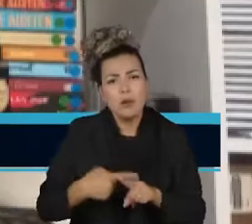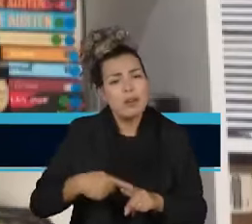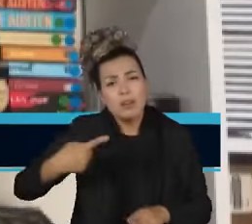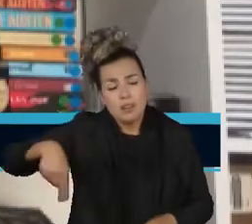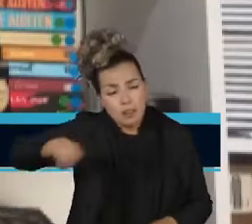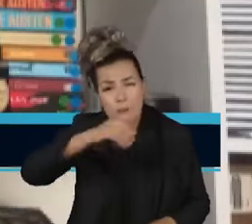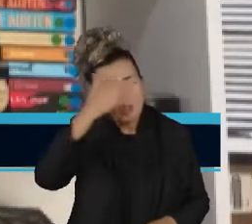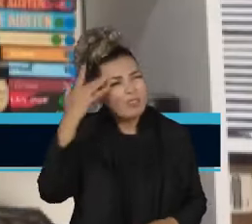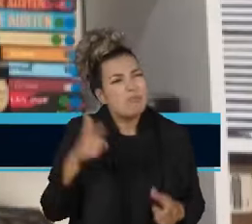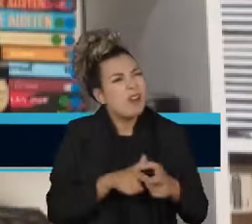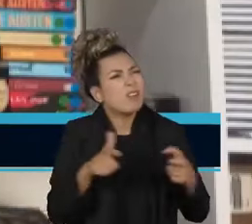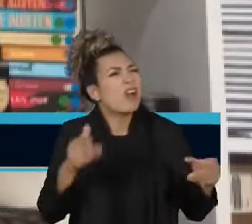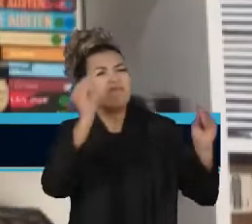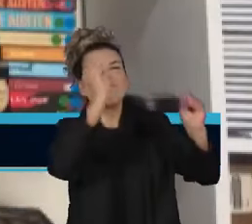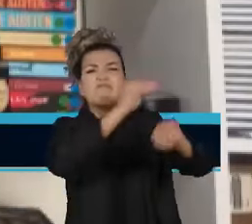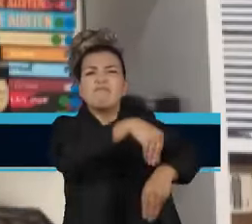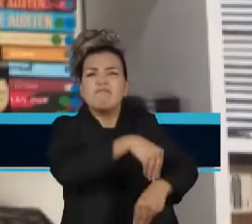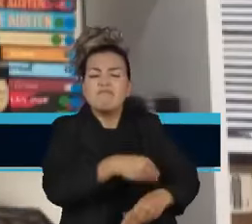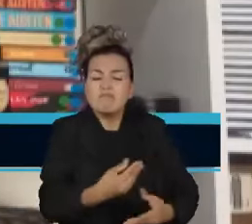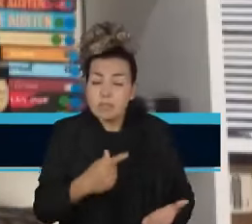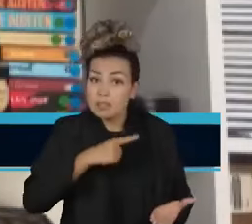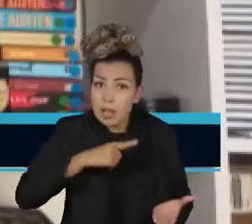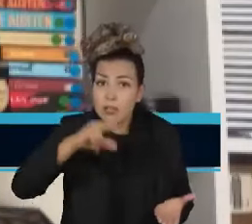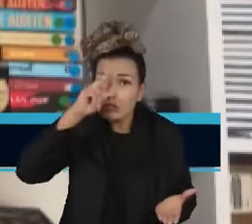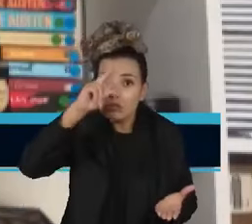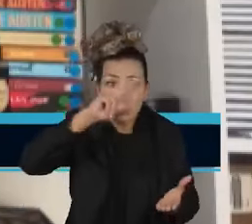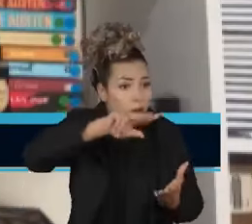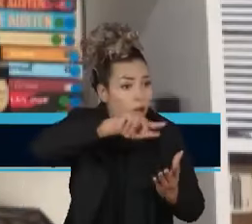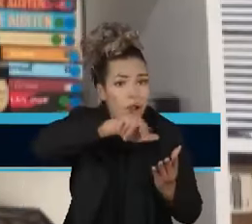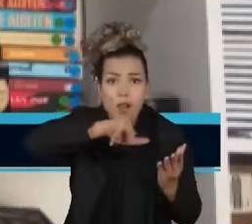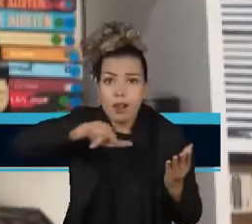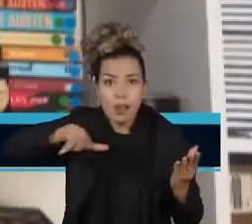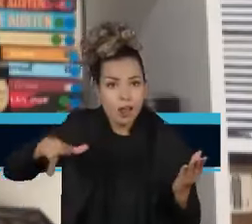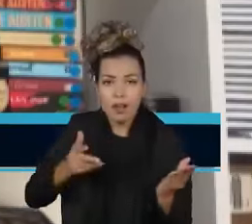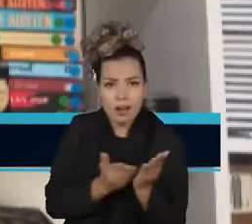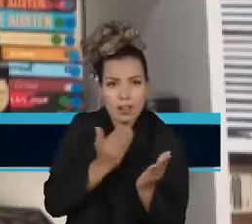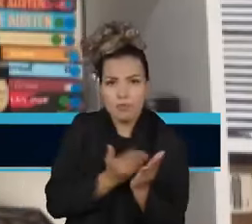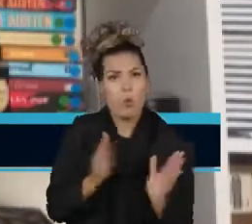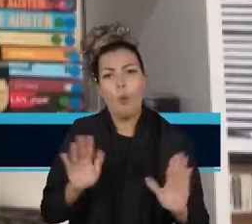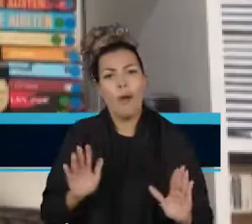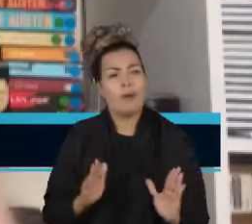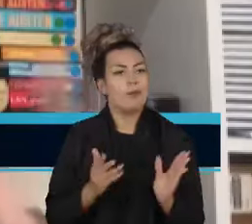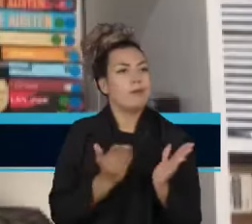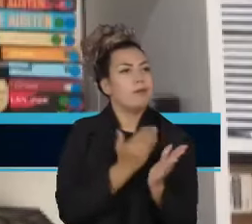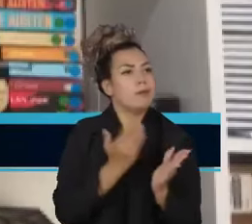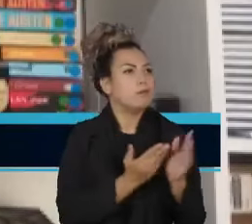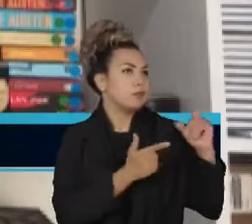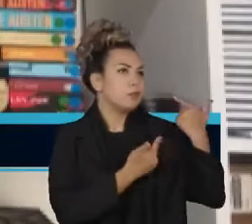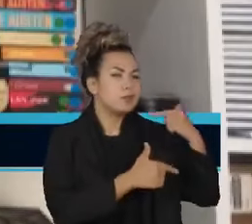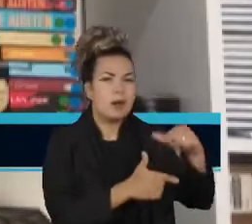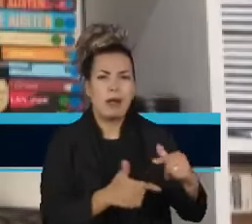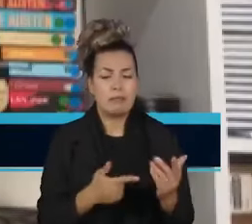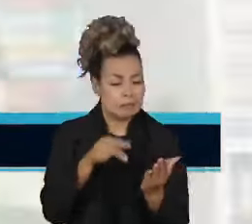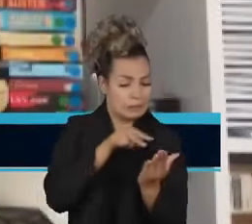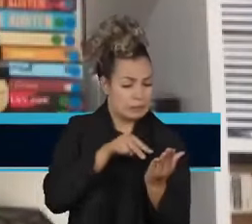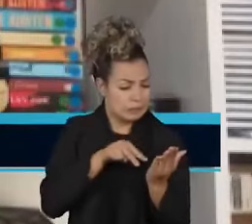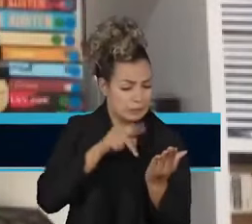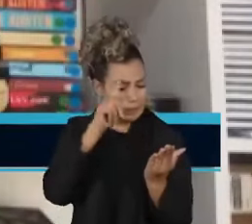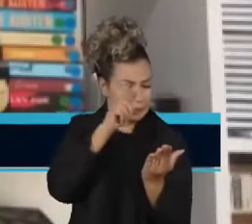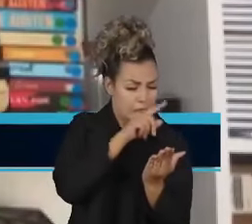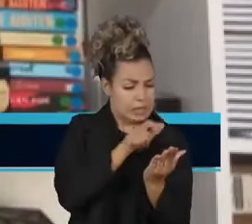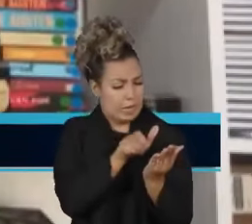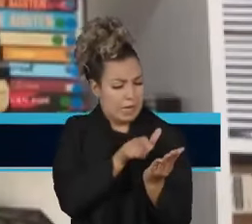que tinham outros tipos de história dentro do universo do livro. Não eram só livros clássicos, histórias difíceis de ler, né? As